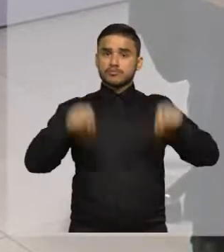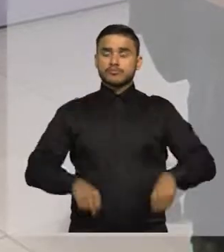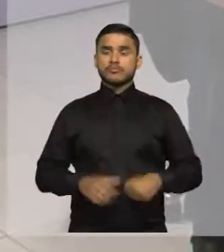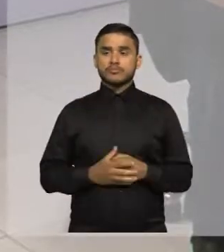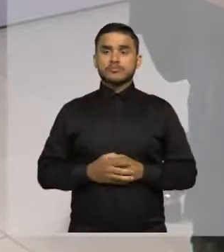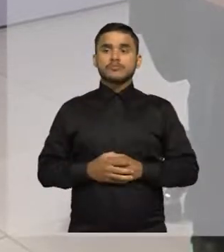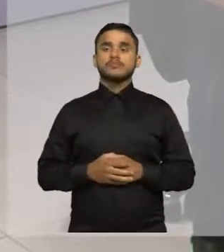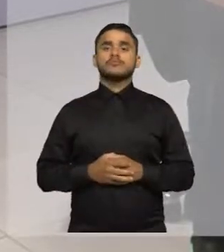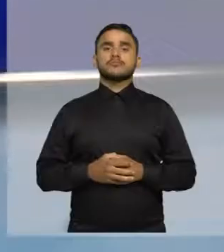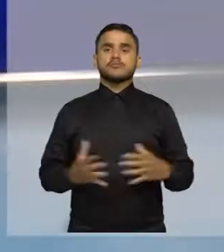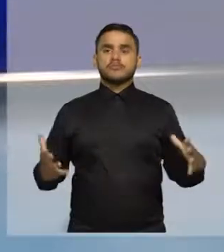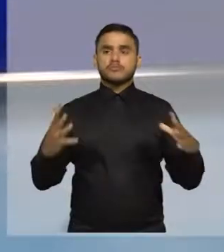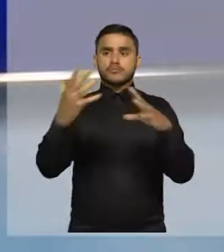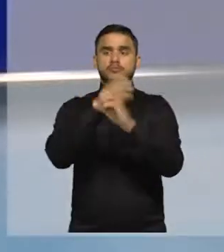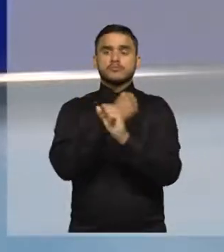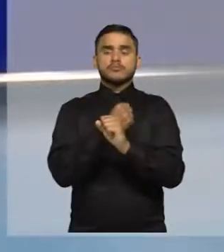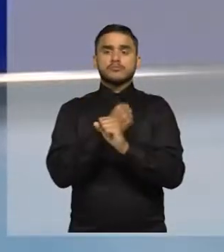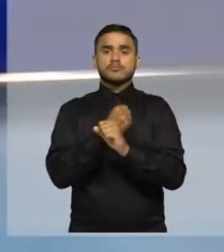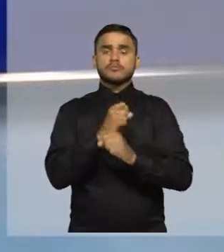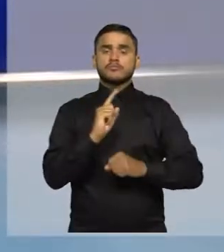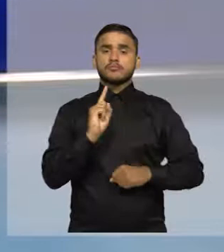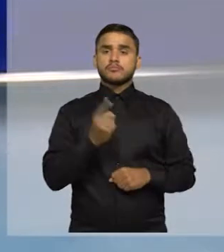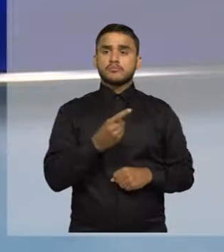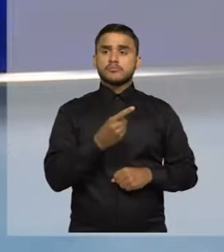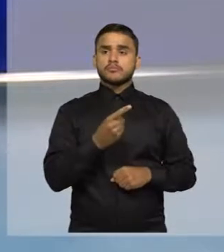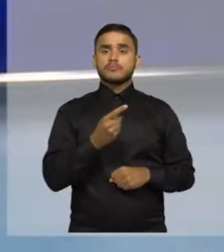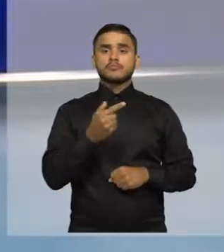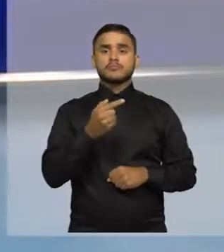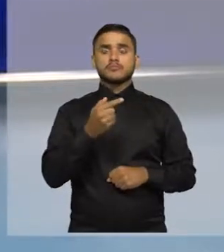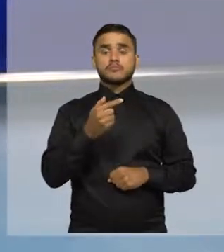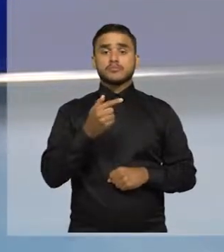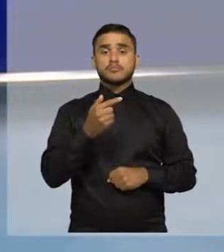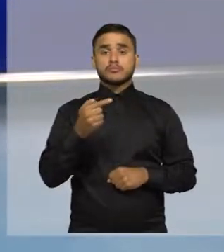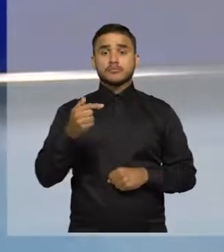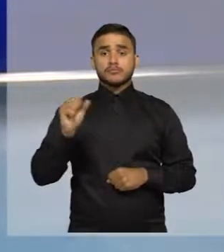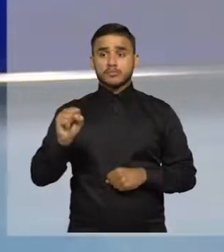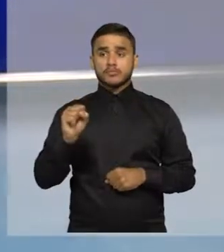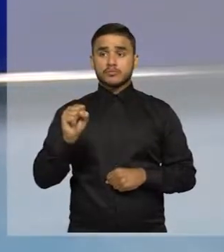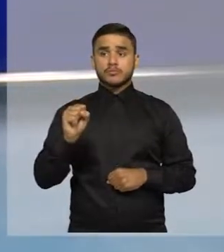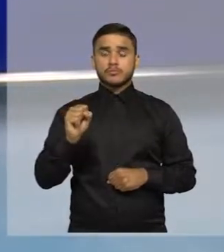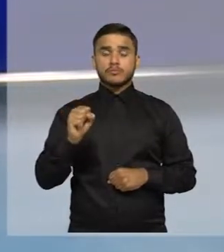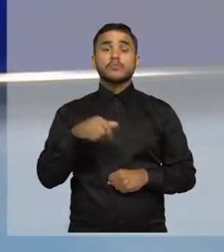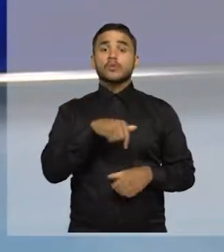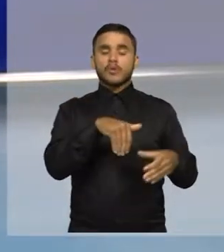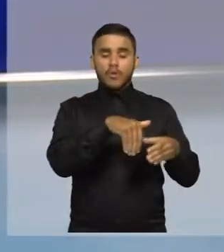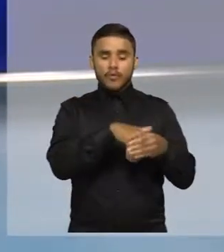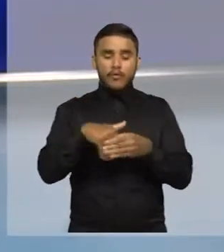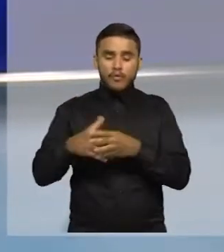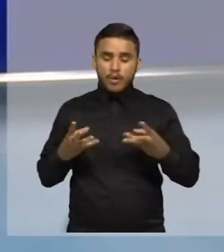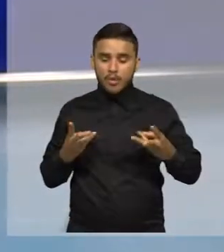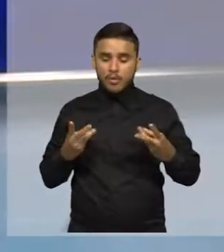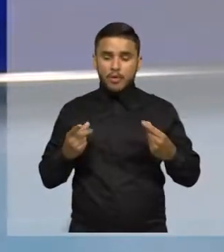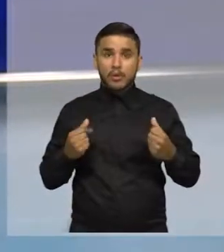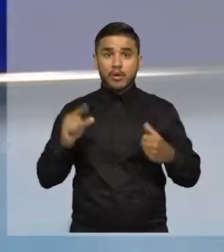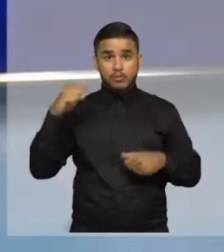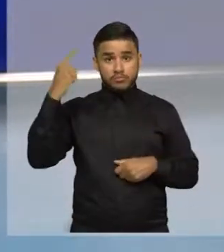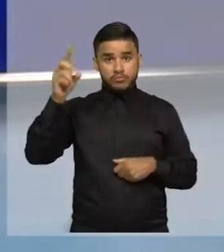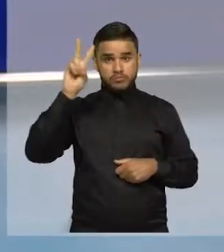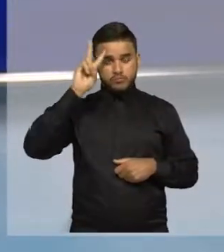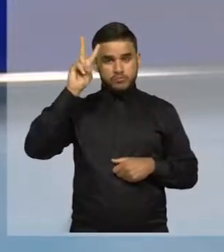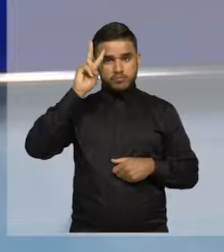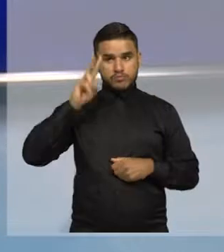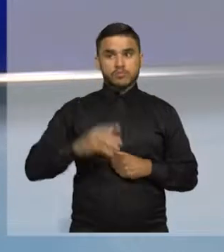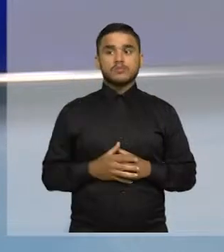com 1.978 votos, se não me falha a memória, ficou para ser computada na